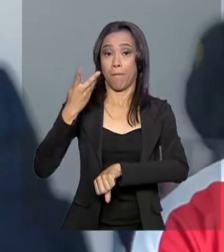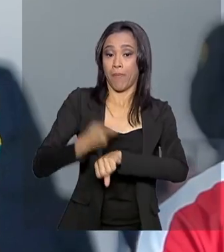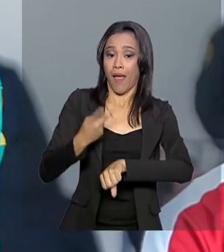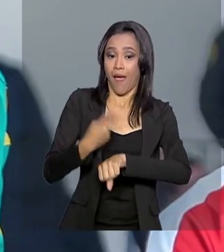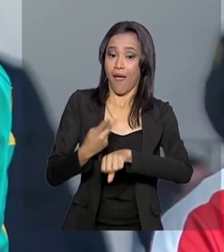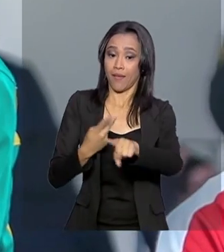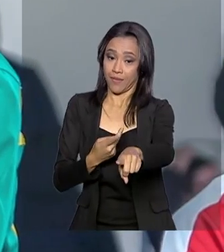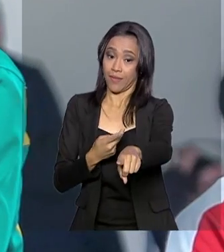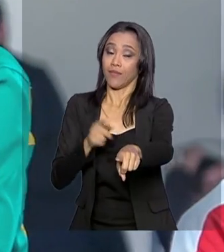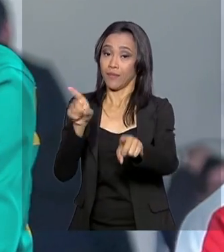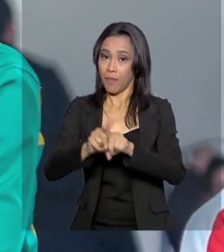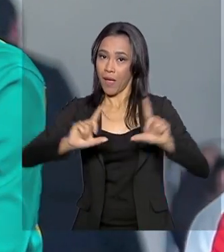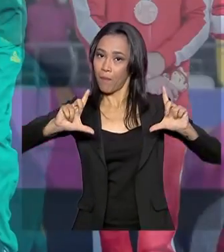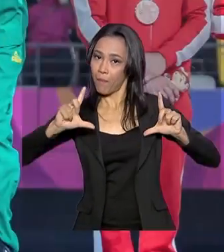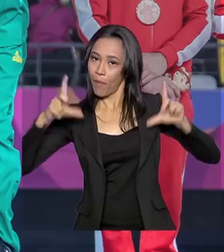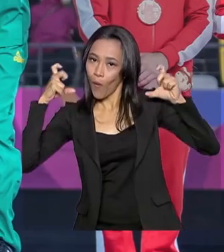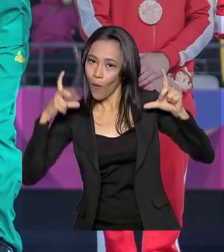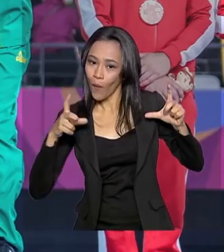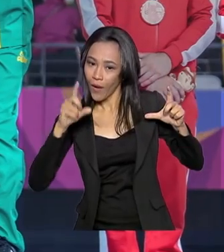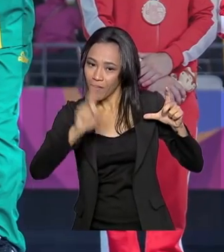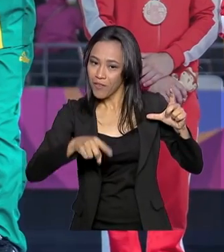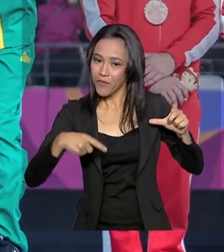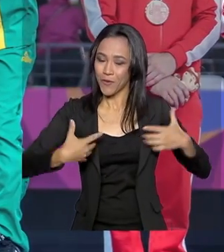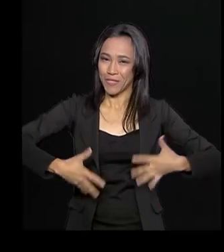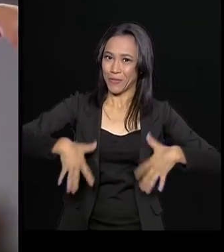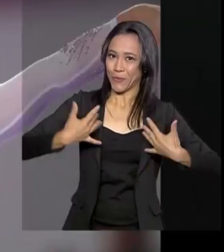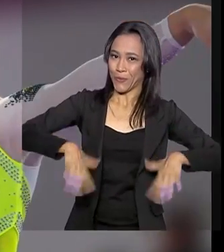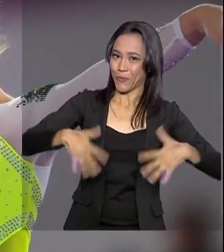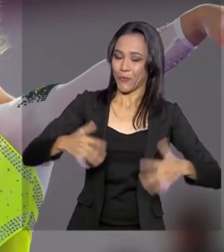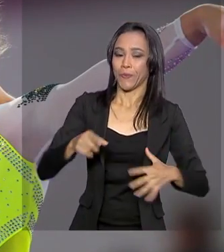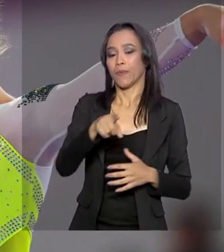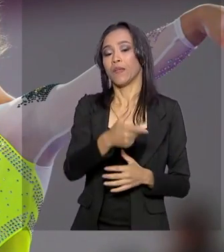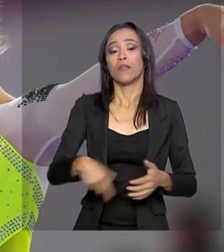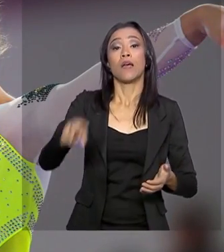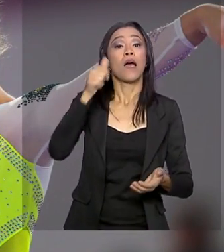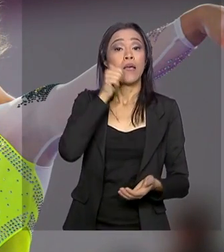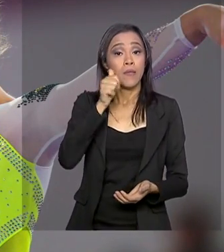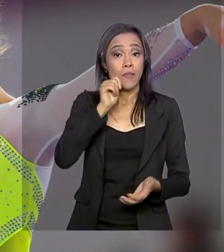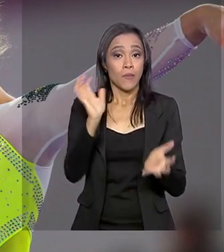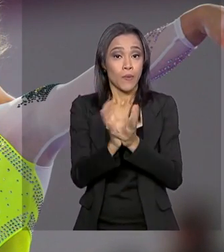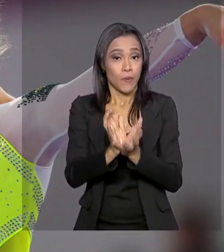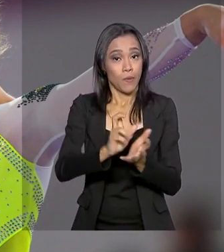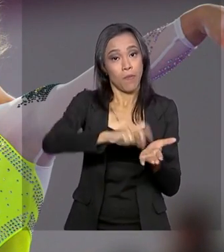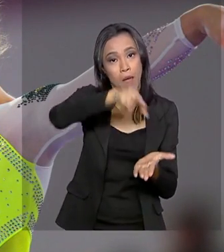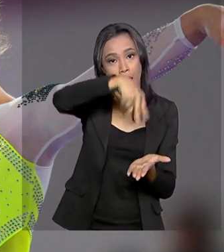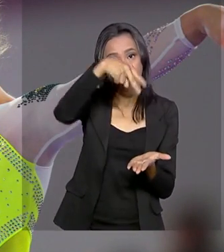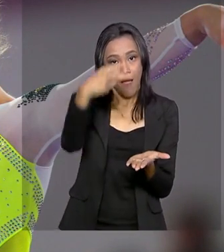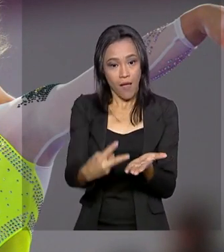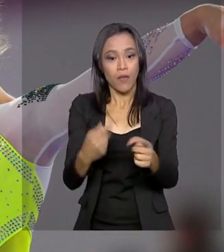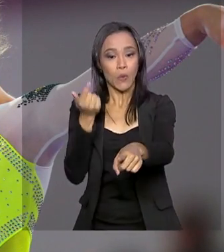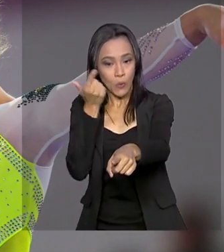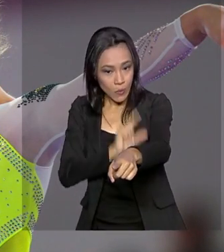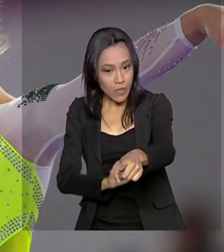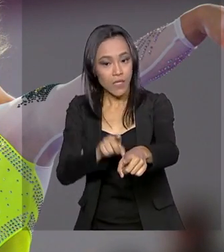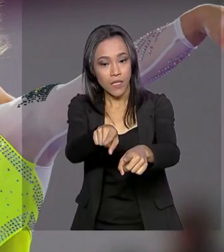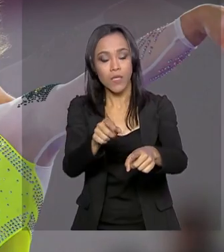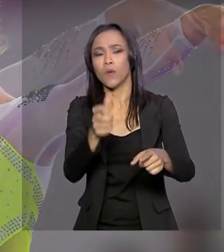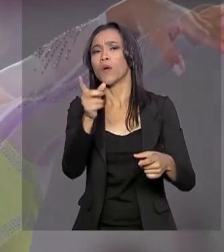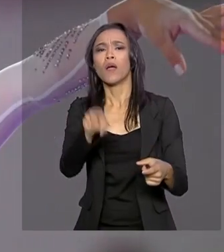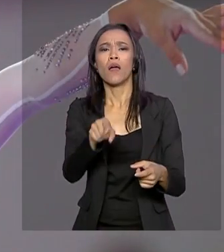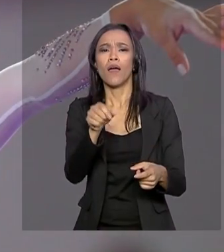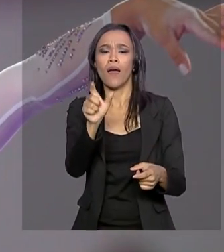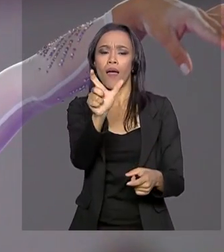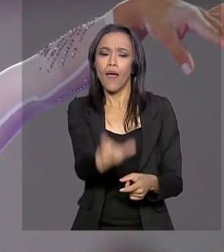a pose para a foto dos dois foi em grande estilo a ginástica feminina também conquistou medalhas o destaque do dia